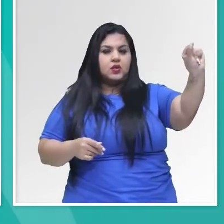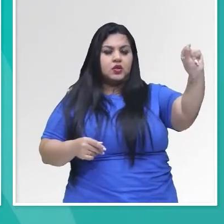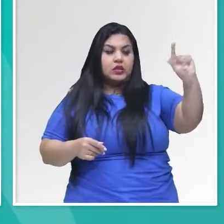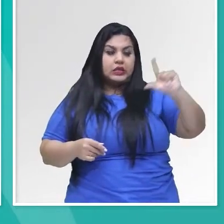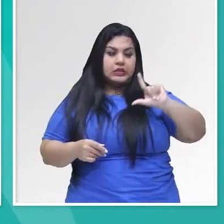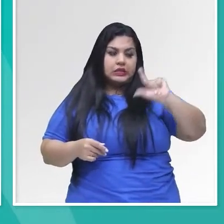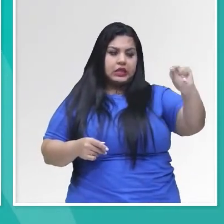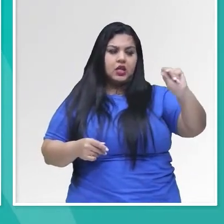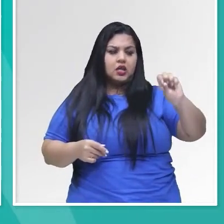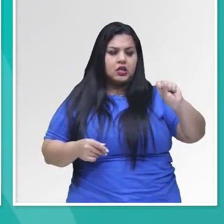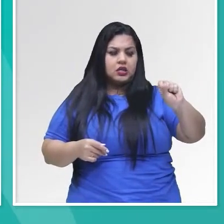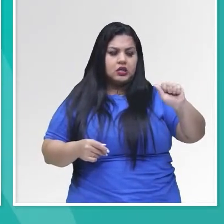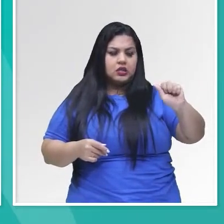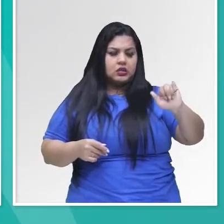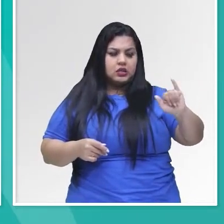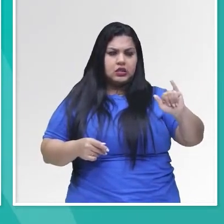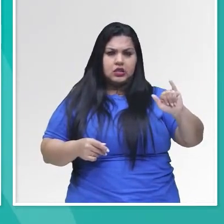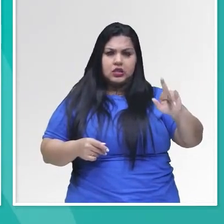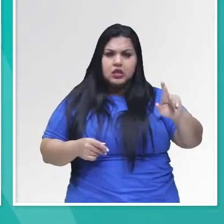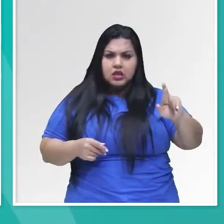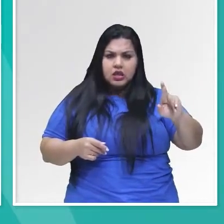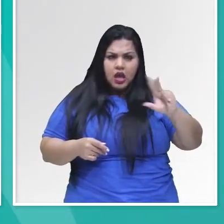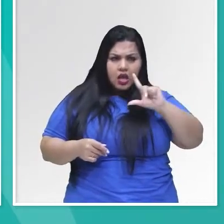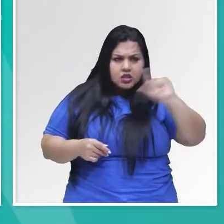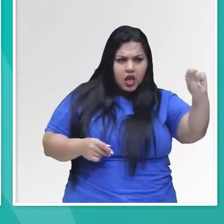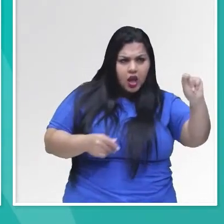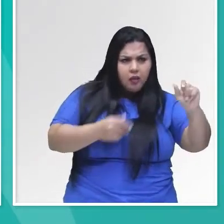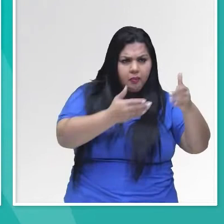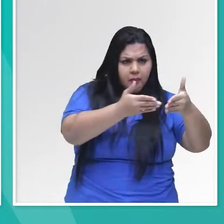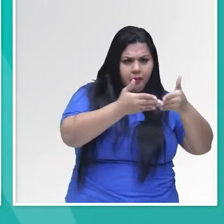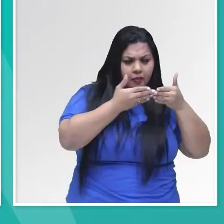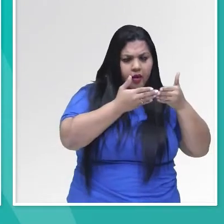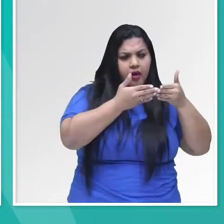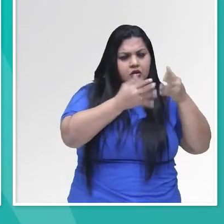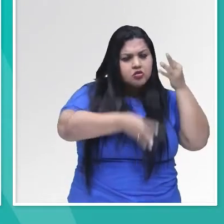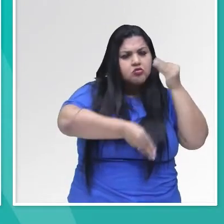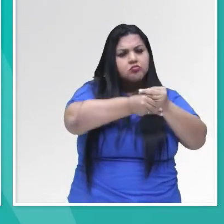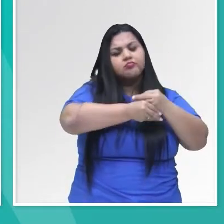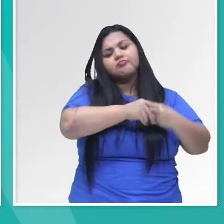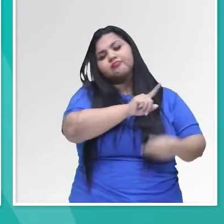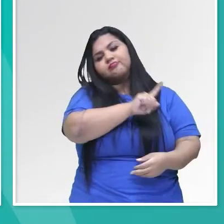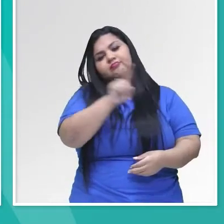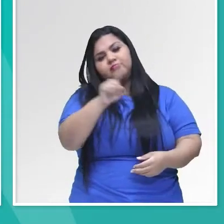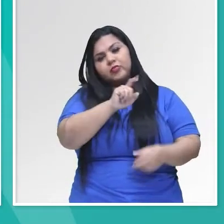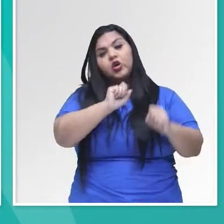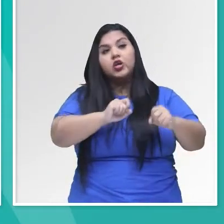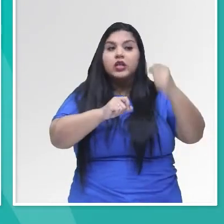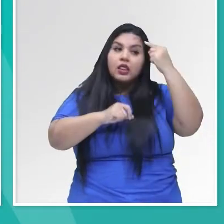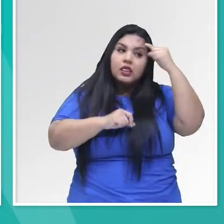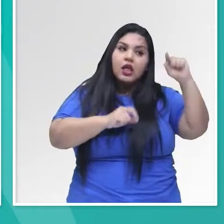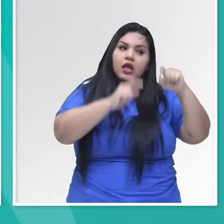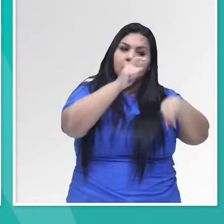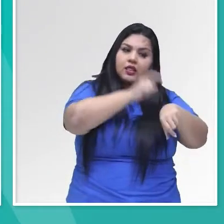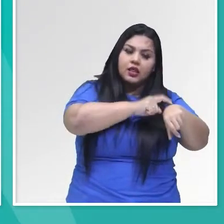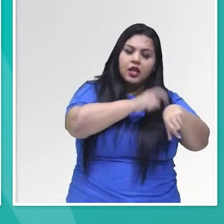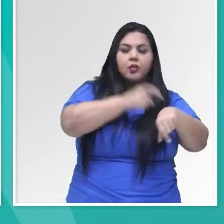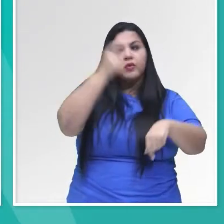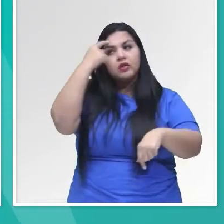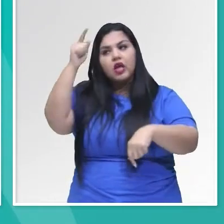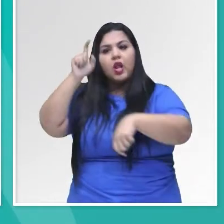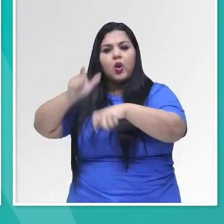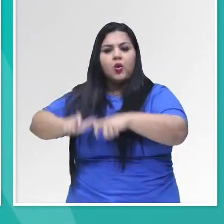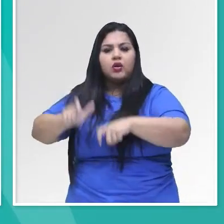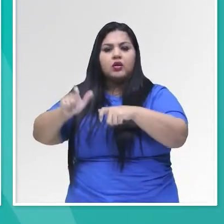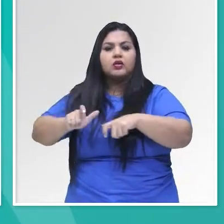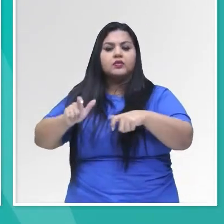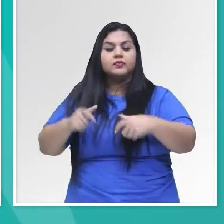Sair não pede complemento. Eu posso acrescentar ideia de tempo, ideia de lugar. O menino saiu de onde?